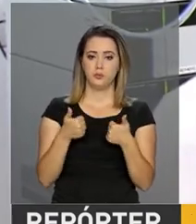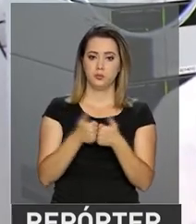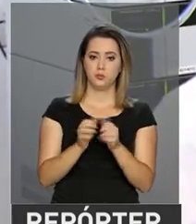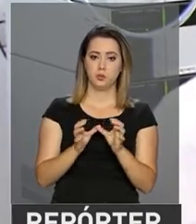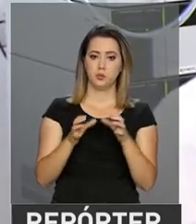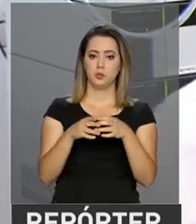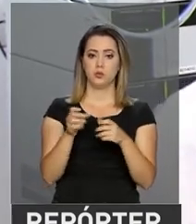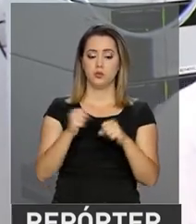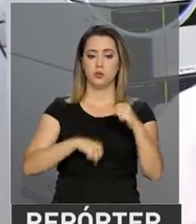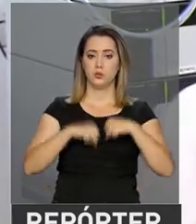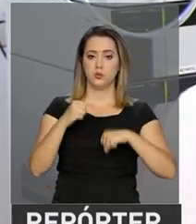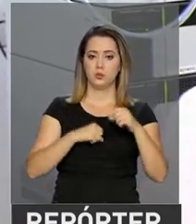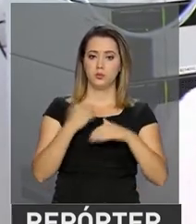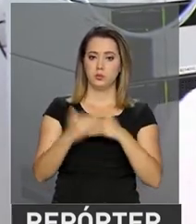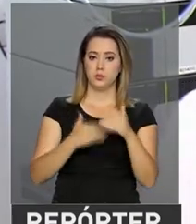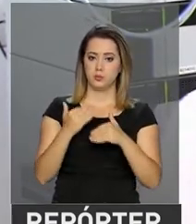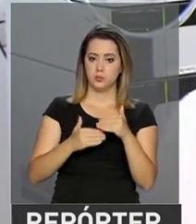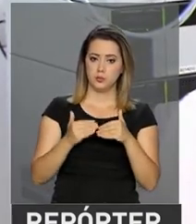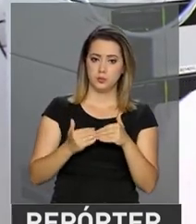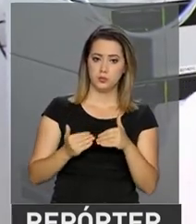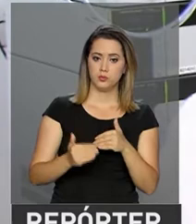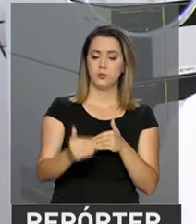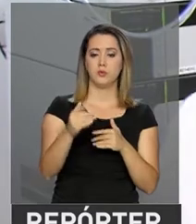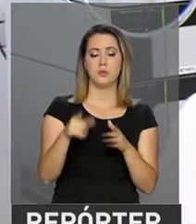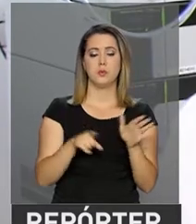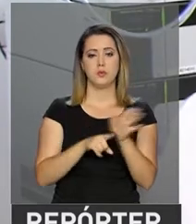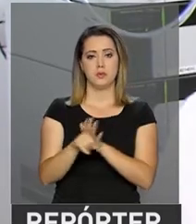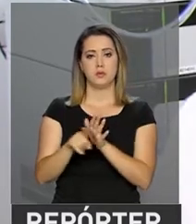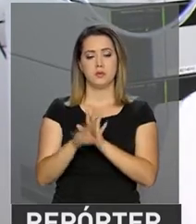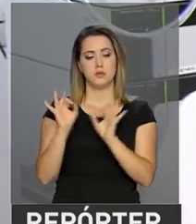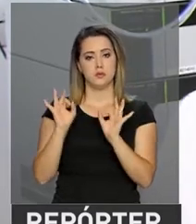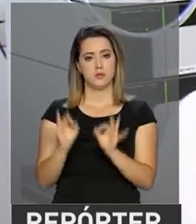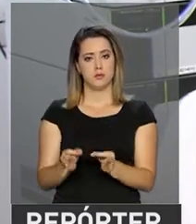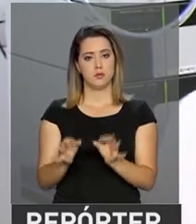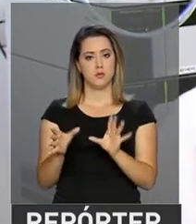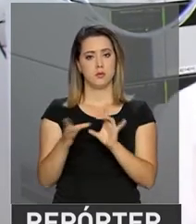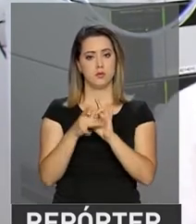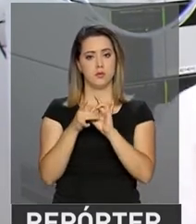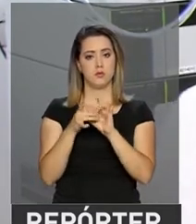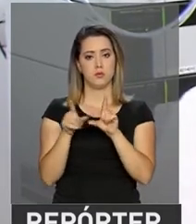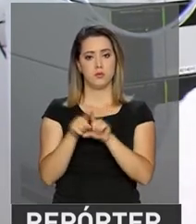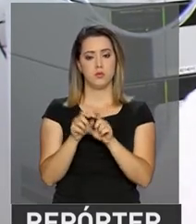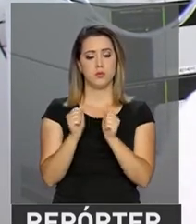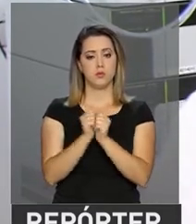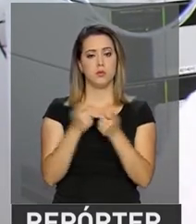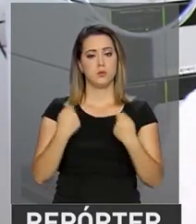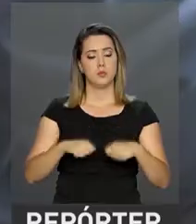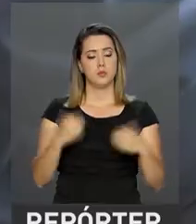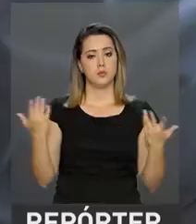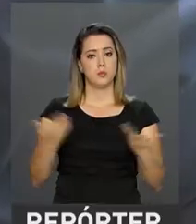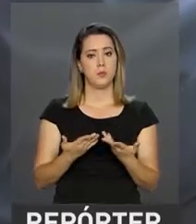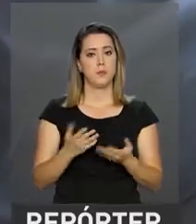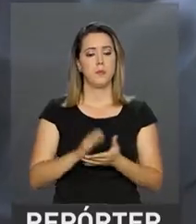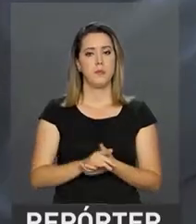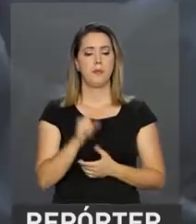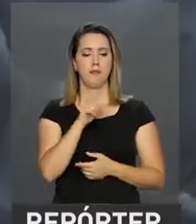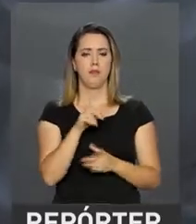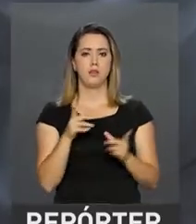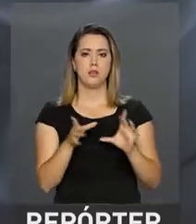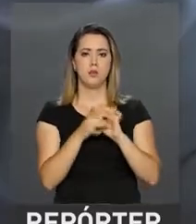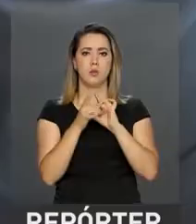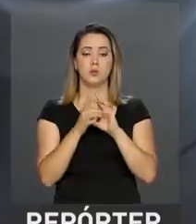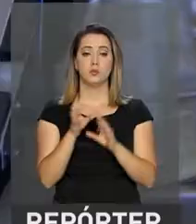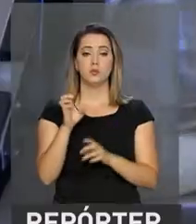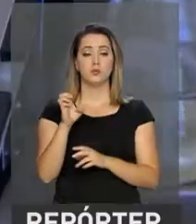setor industrial para desenvolver projetos de pesquisas que realmente façam uma conexão com a demanda da empresa. Essa parceria